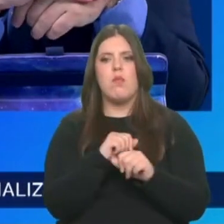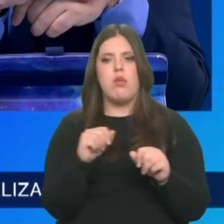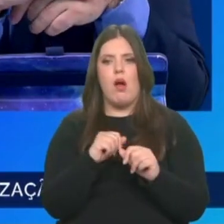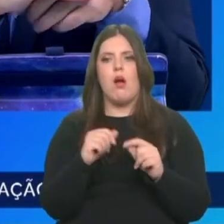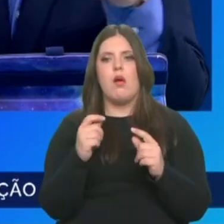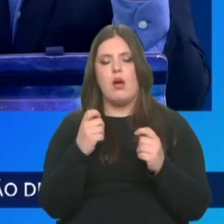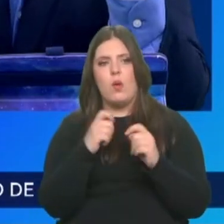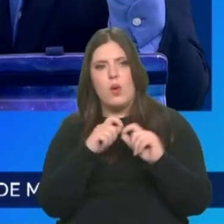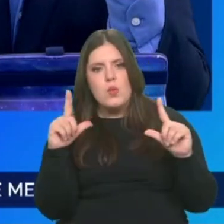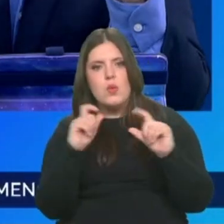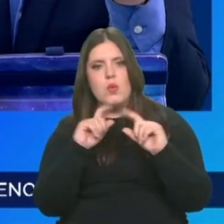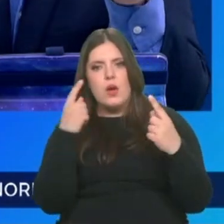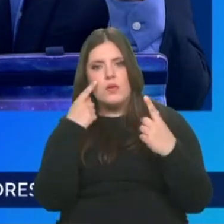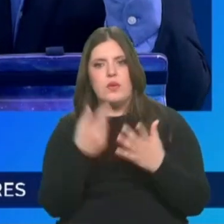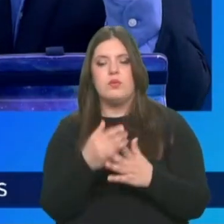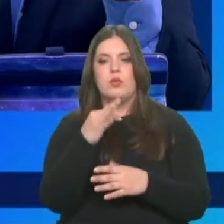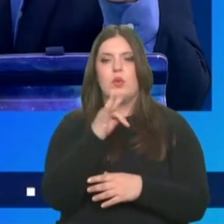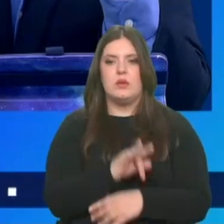que foi registado.